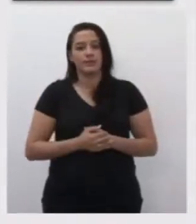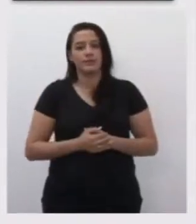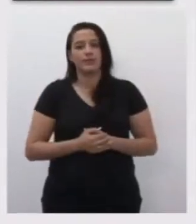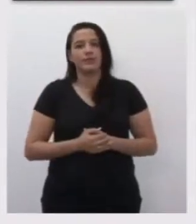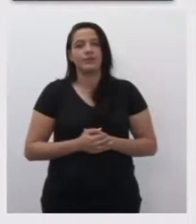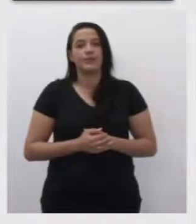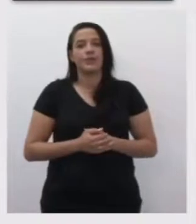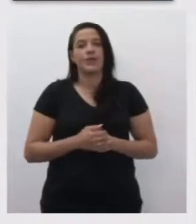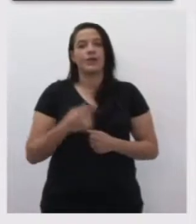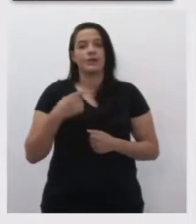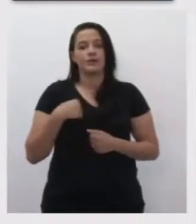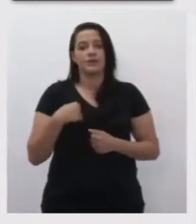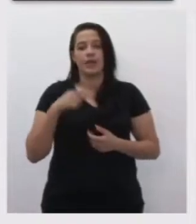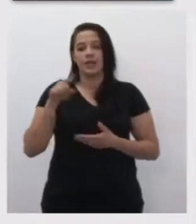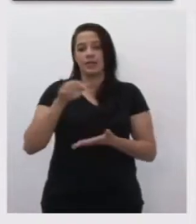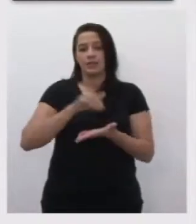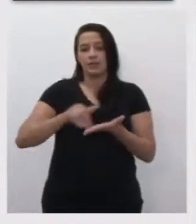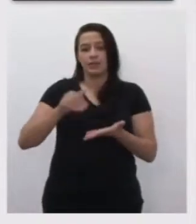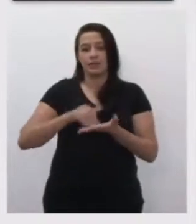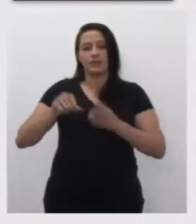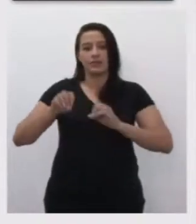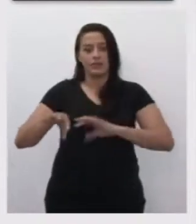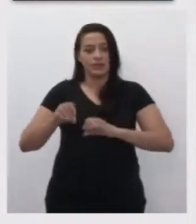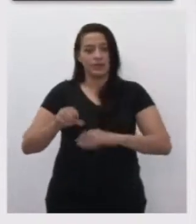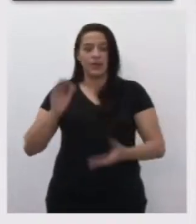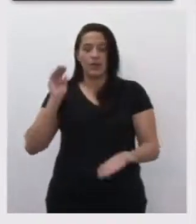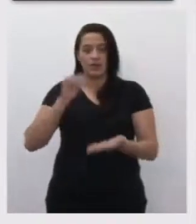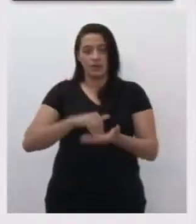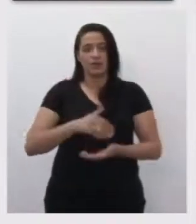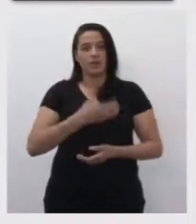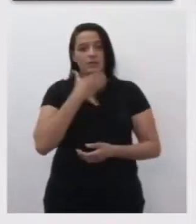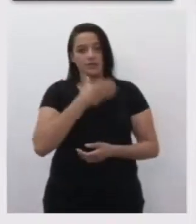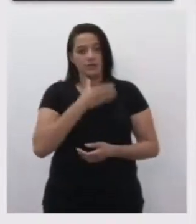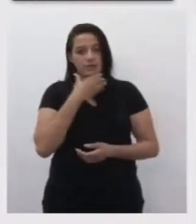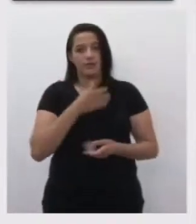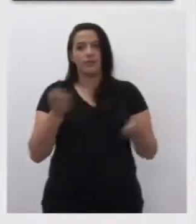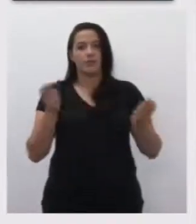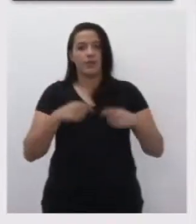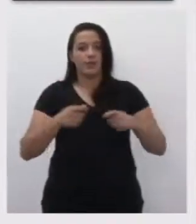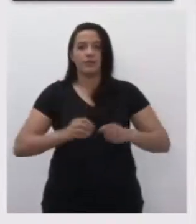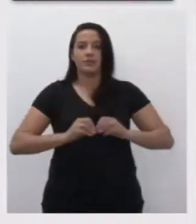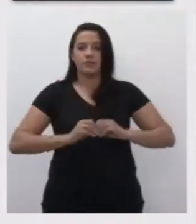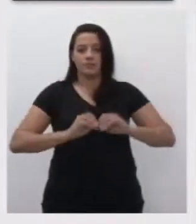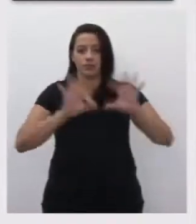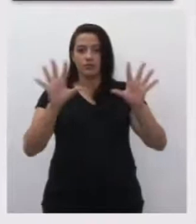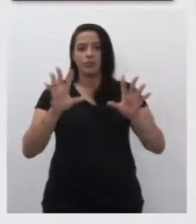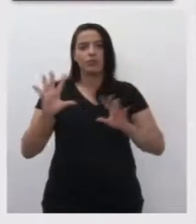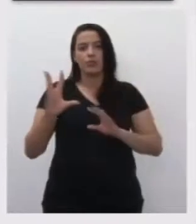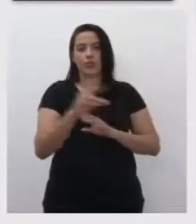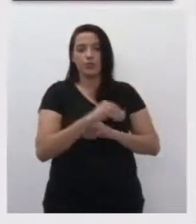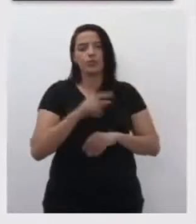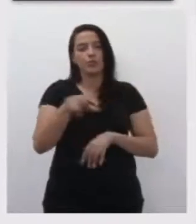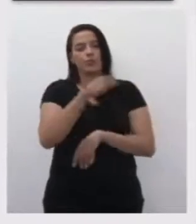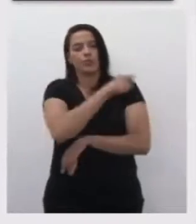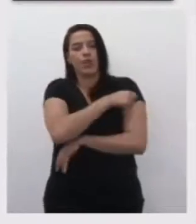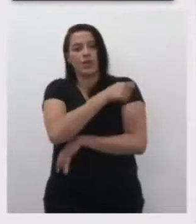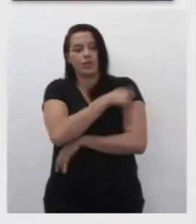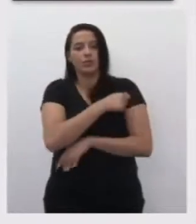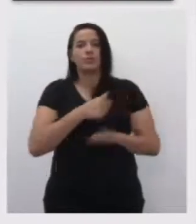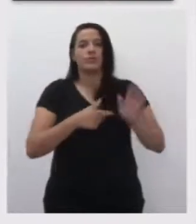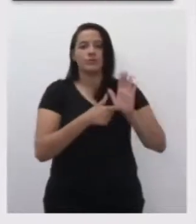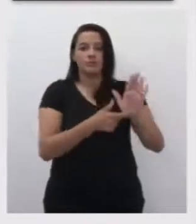contrato com a Secretaria de Educação até dezembro, tá? Então, está disponível para os alunos. Tudo que eu estou mostrando aqui para vocês, eu estou